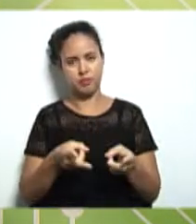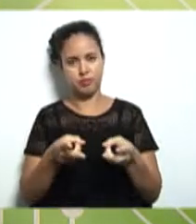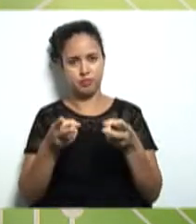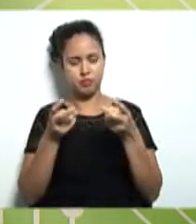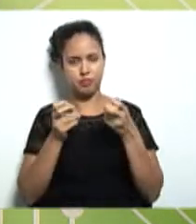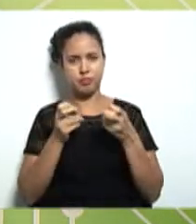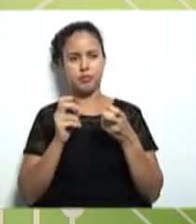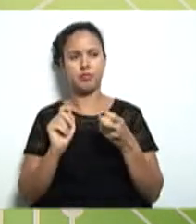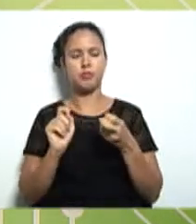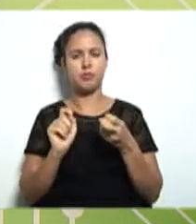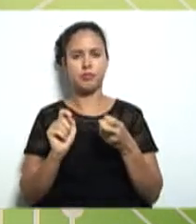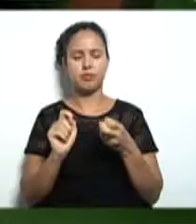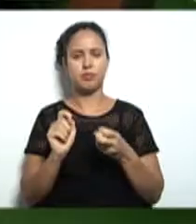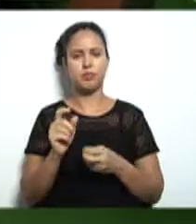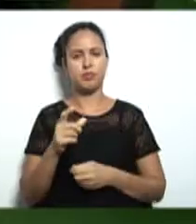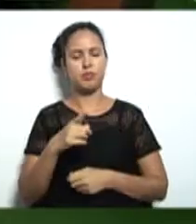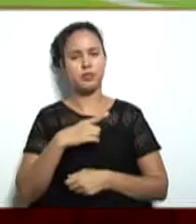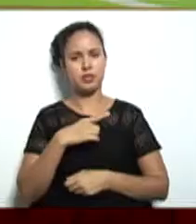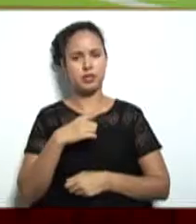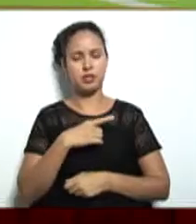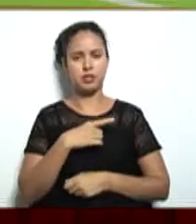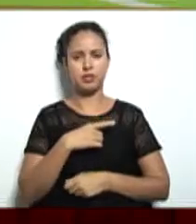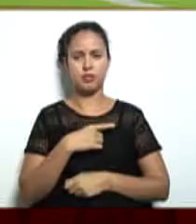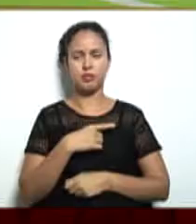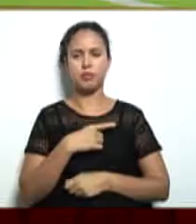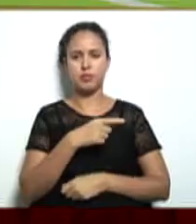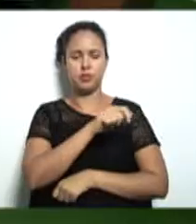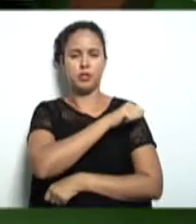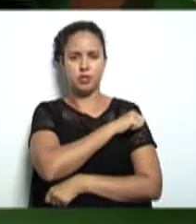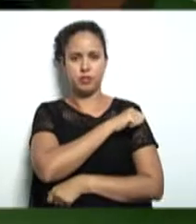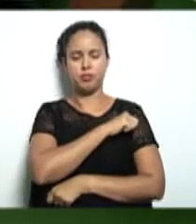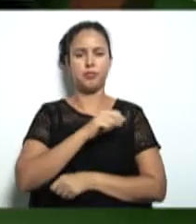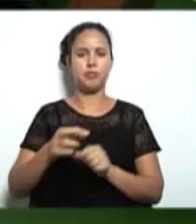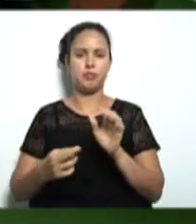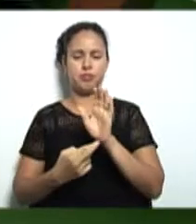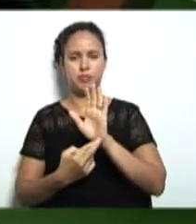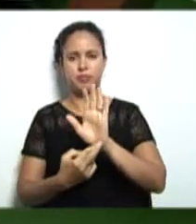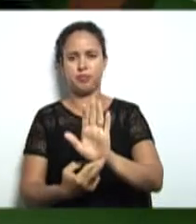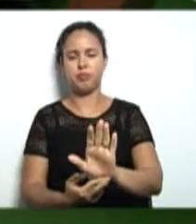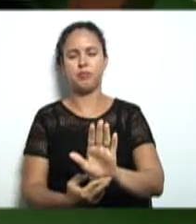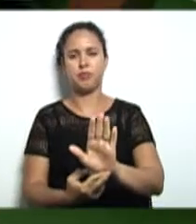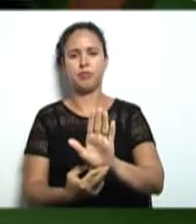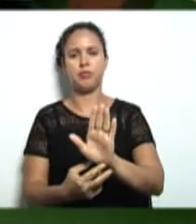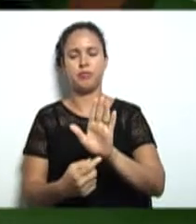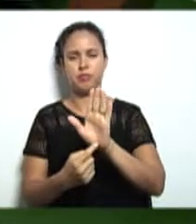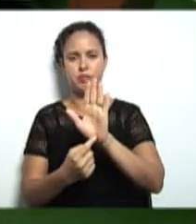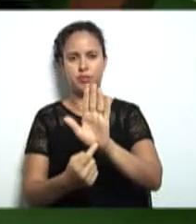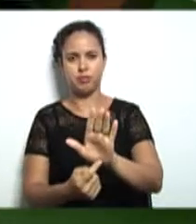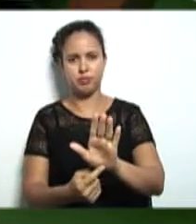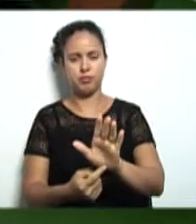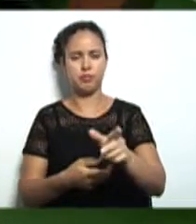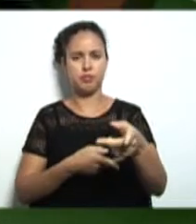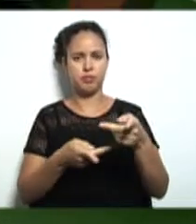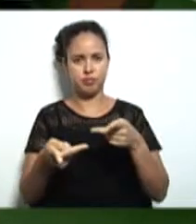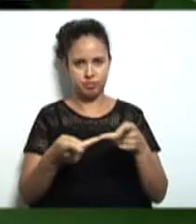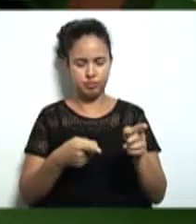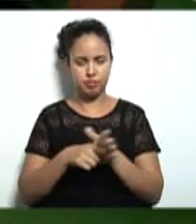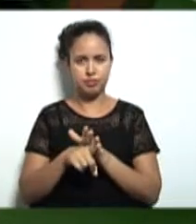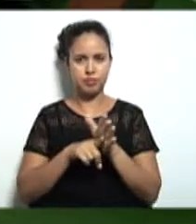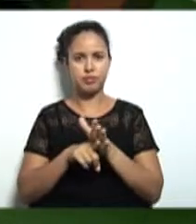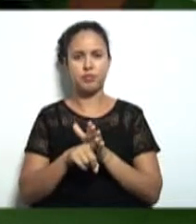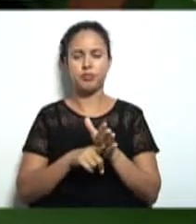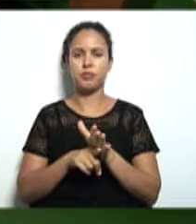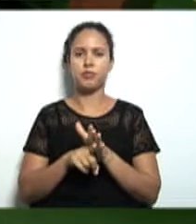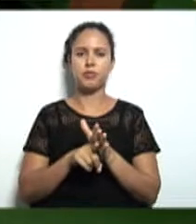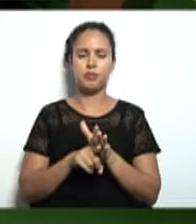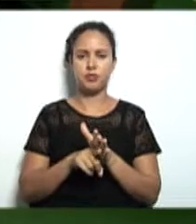essa... Vocês viram que ele apresentou o resultado da pesquisa, ou seja, ele fez um projeto de pesquisa, ele aplicou a pesquisa por